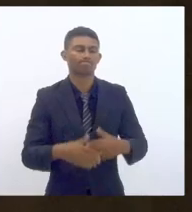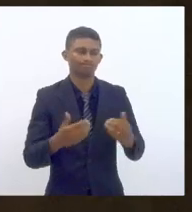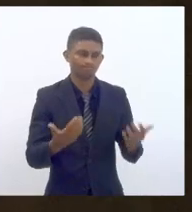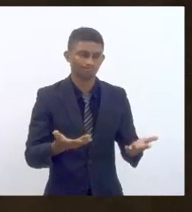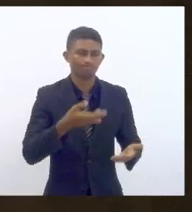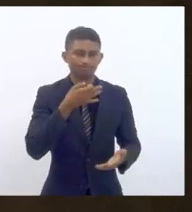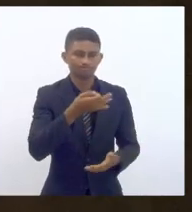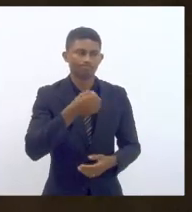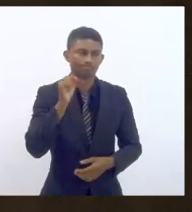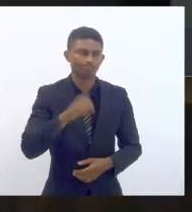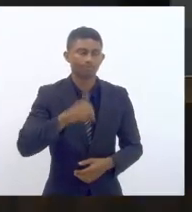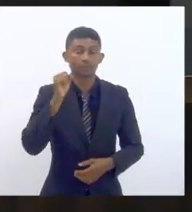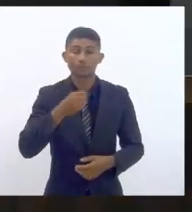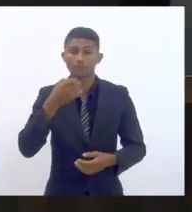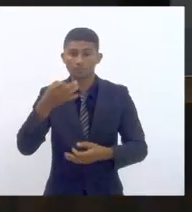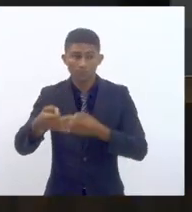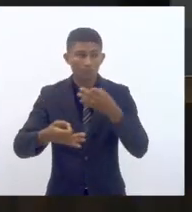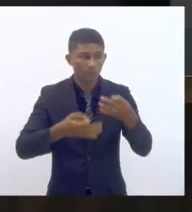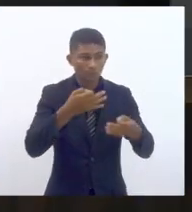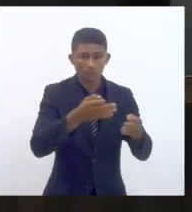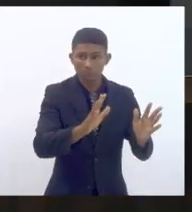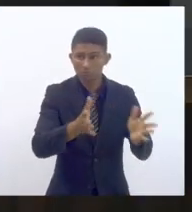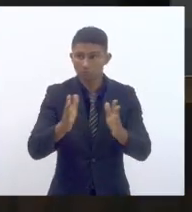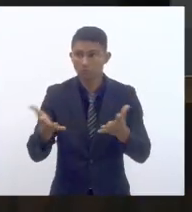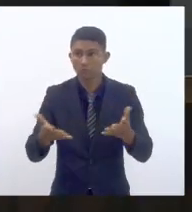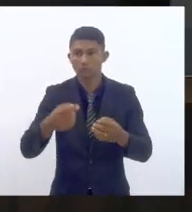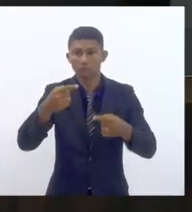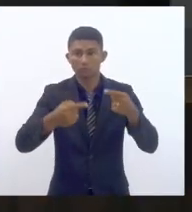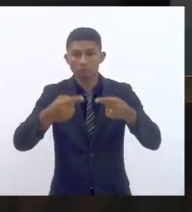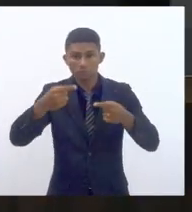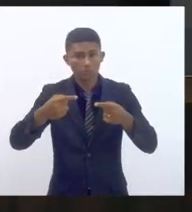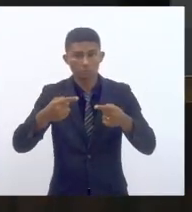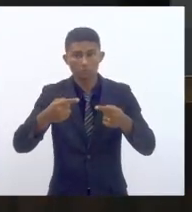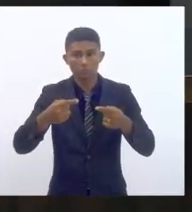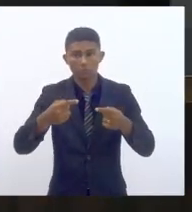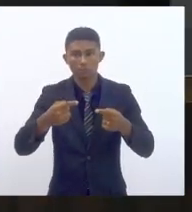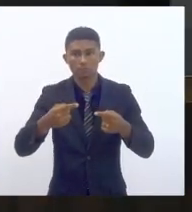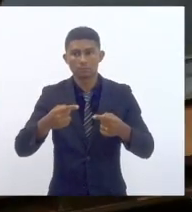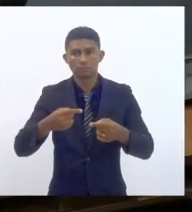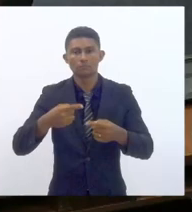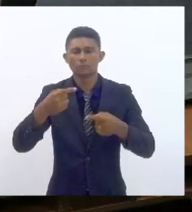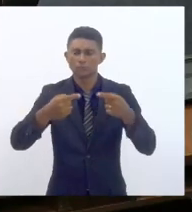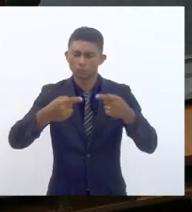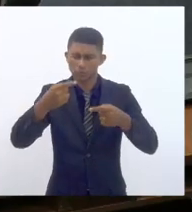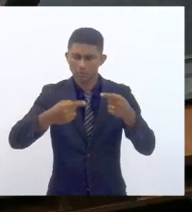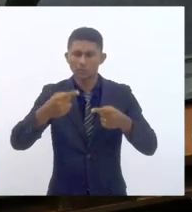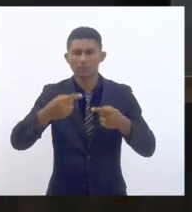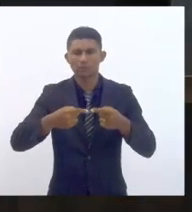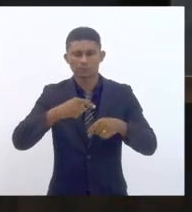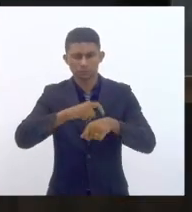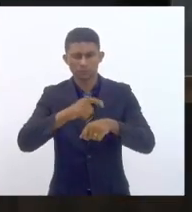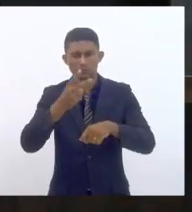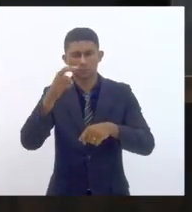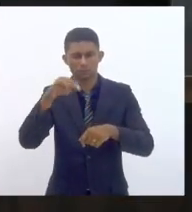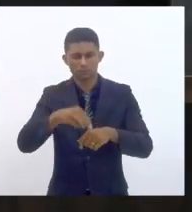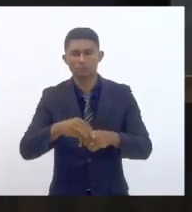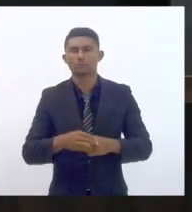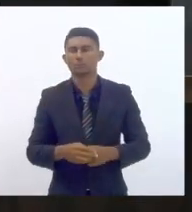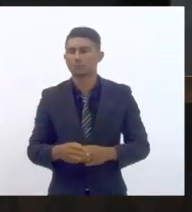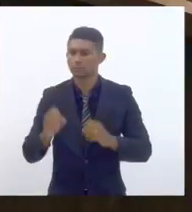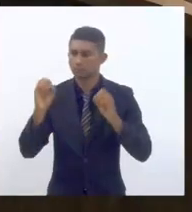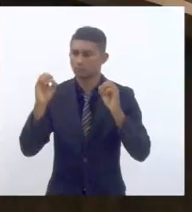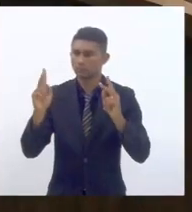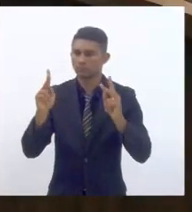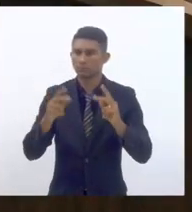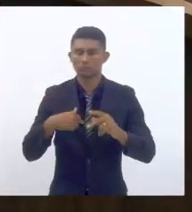Democraticamente, favorável. Os pareceres emitidos em discussão, não havendo ninguém queira discutir, encerrada a discussão. Discutir, 2 minutos para discutir, presidente. Pode ser daqui. Ok.